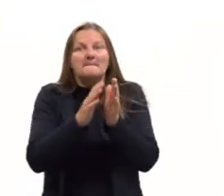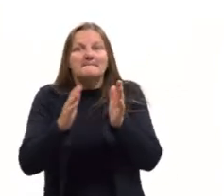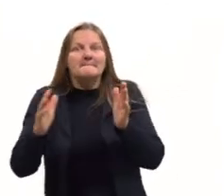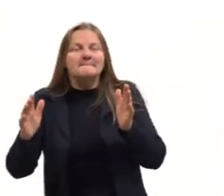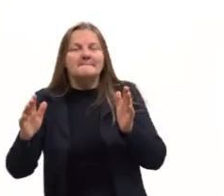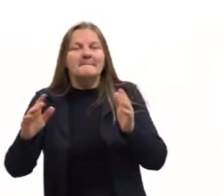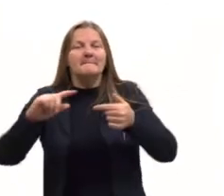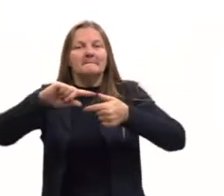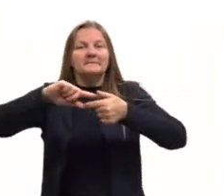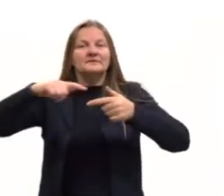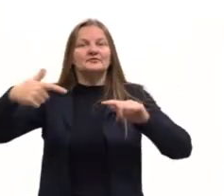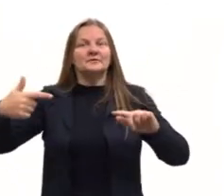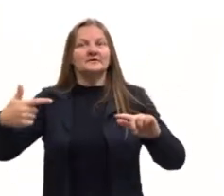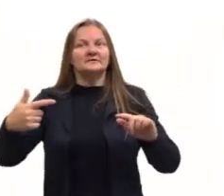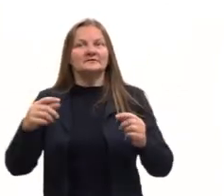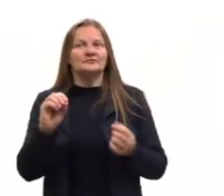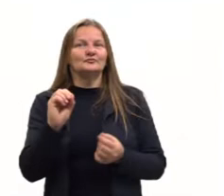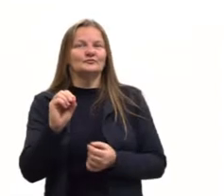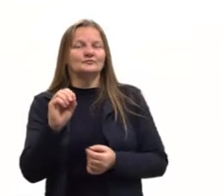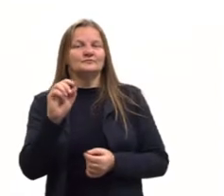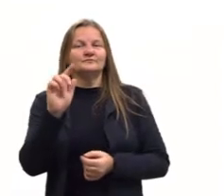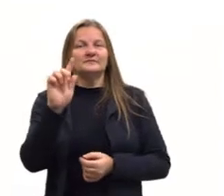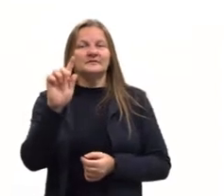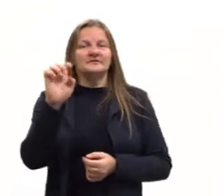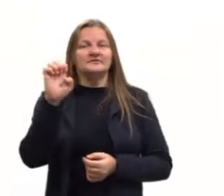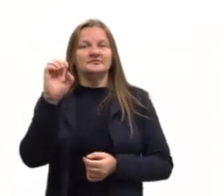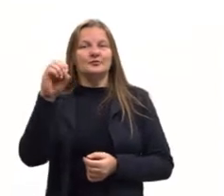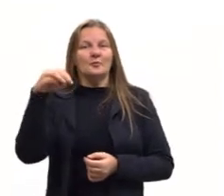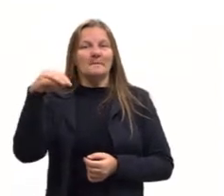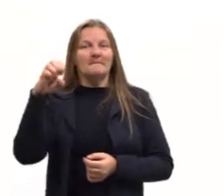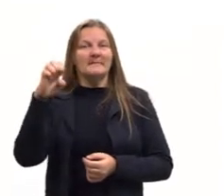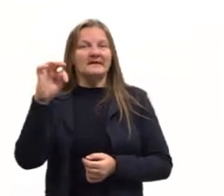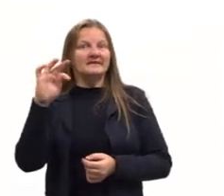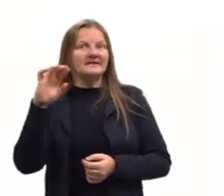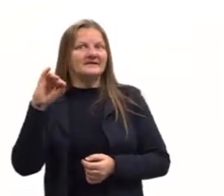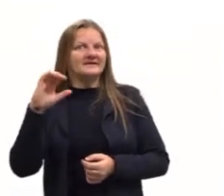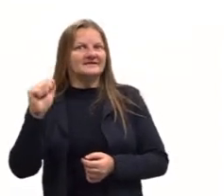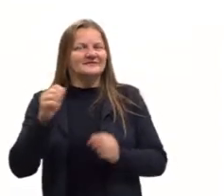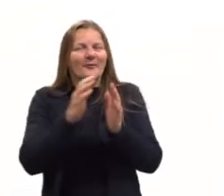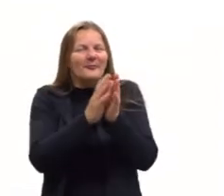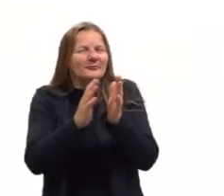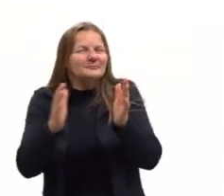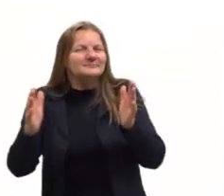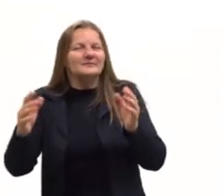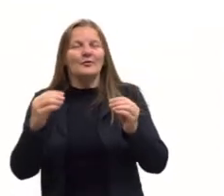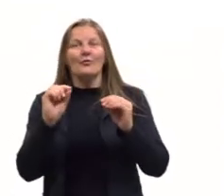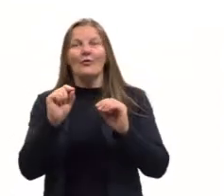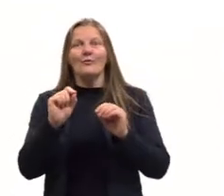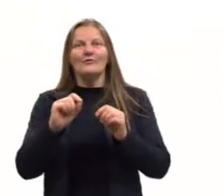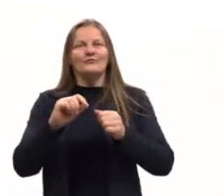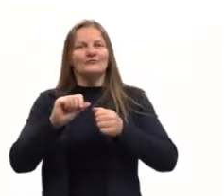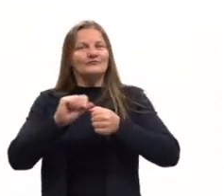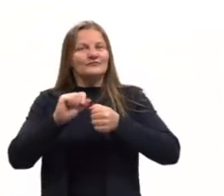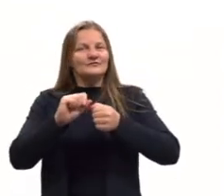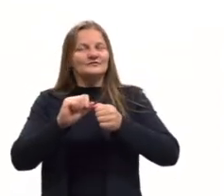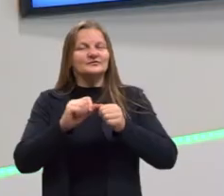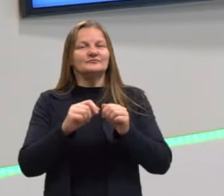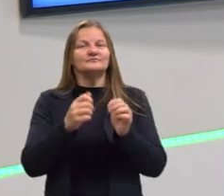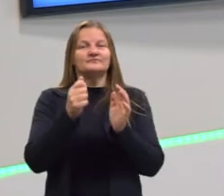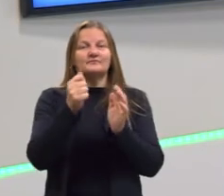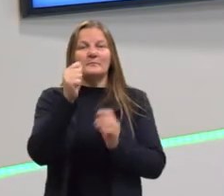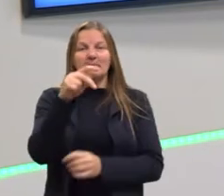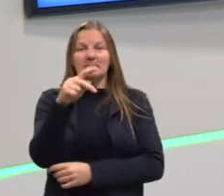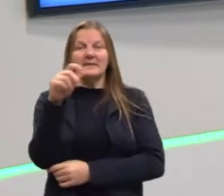geométricas então nós vimos na aula anterior Como determinar uma progressão O que é a progressão aritmética